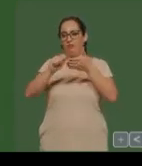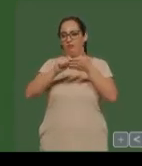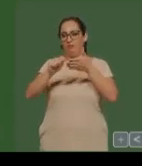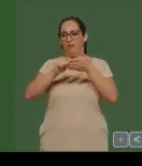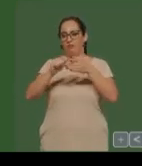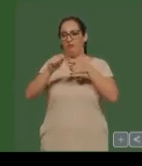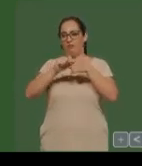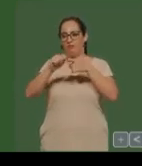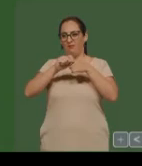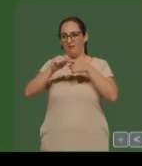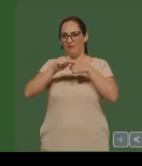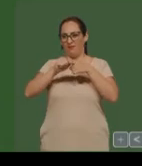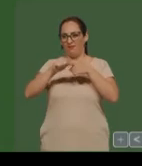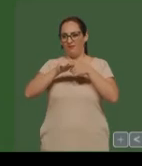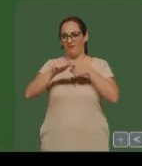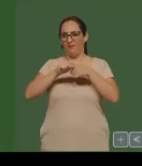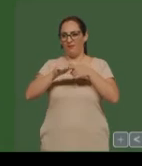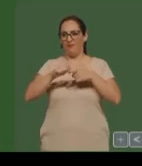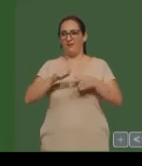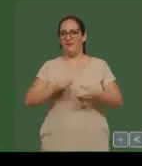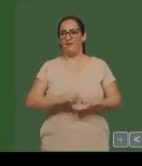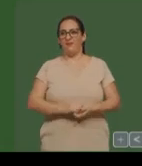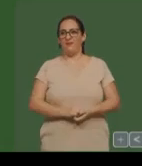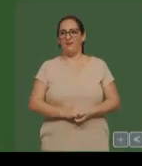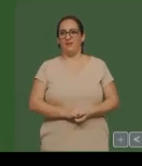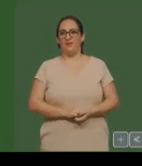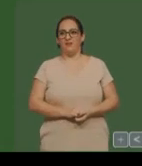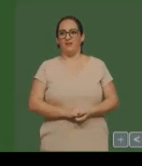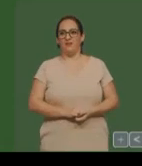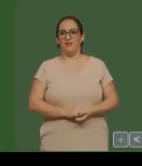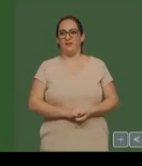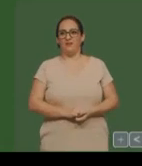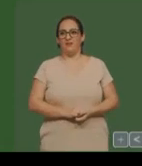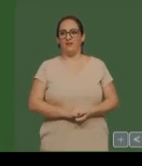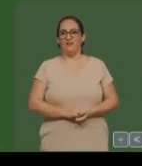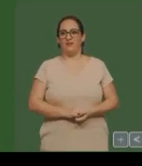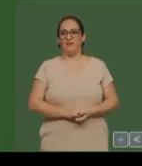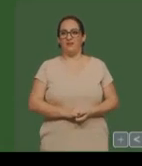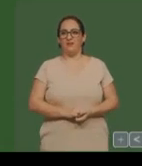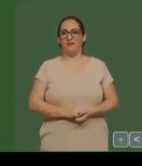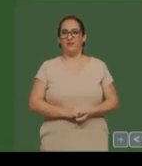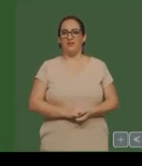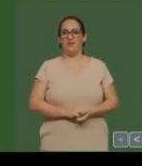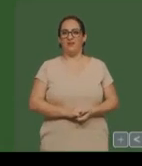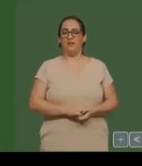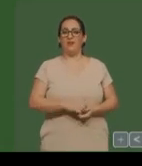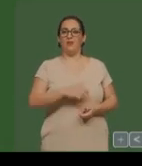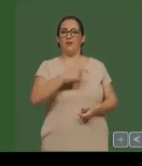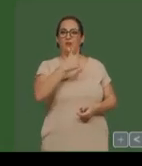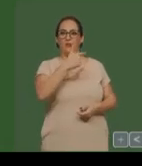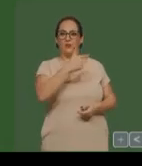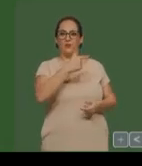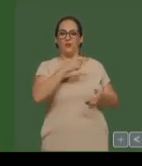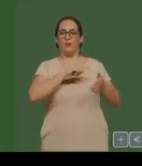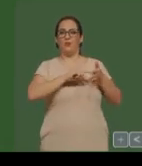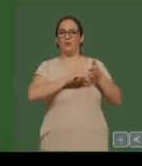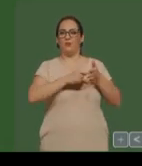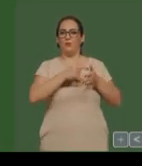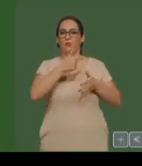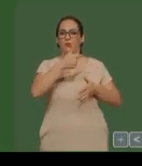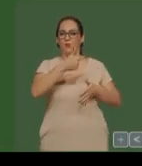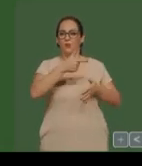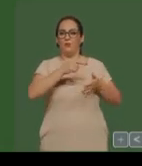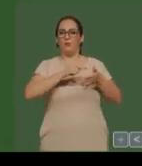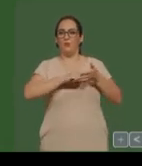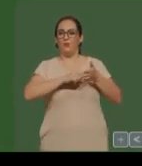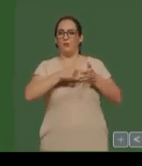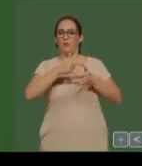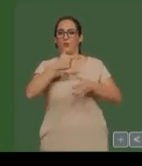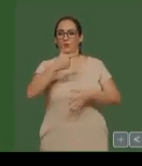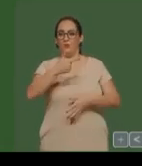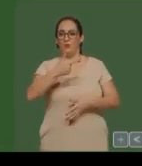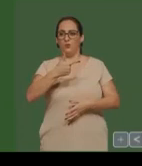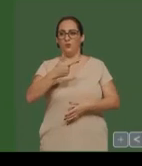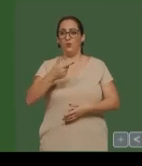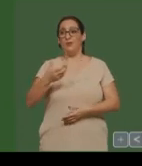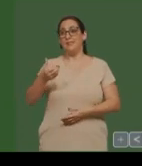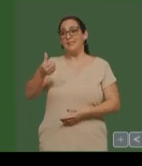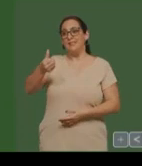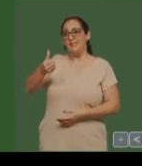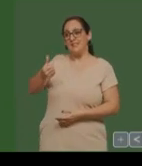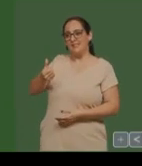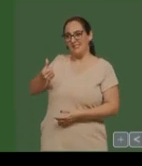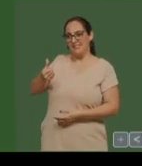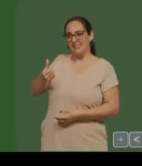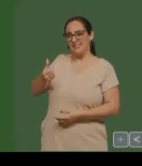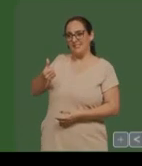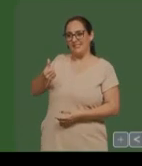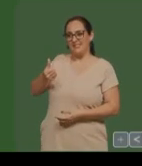não. Aí eu fazendo conta errada aqui, ó. 2 com mais 2 com mais 2 vai dar